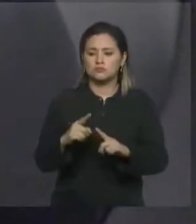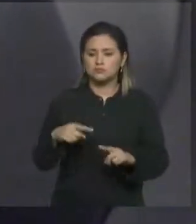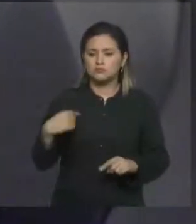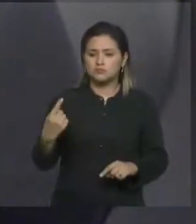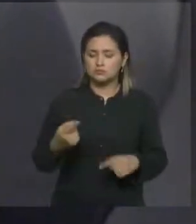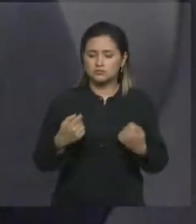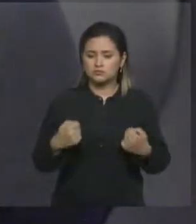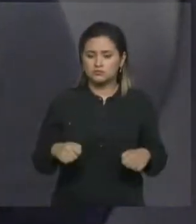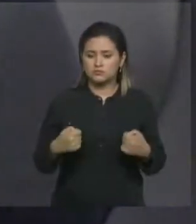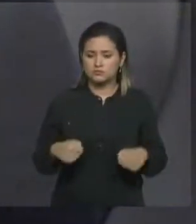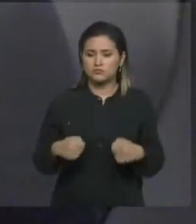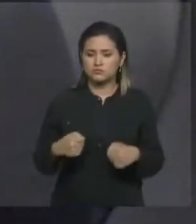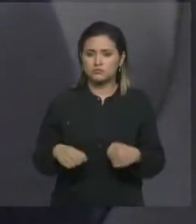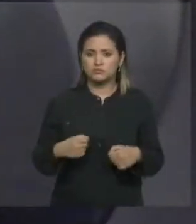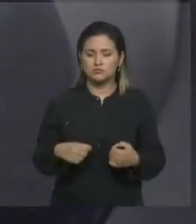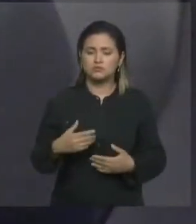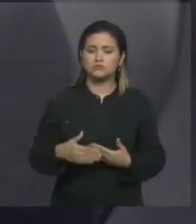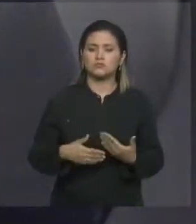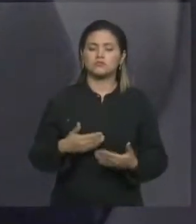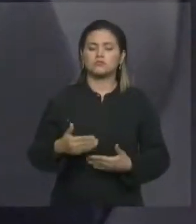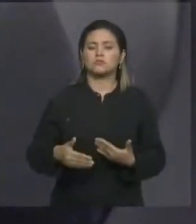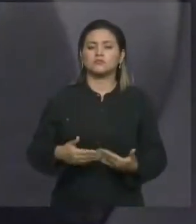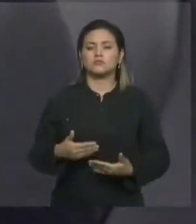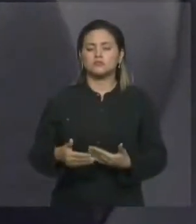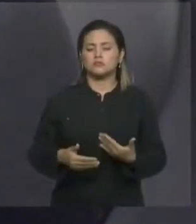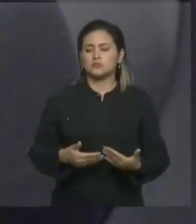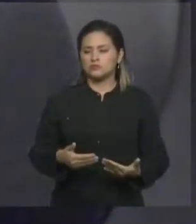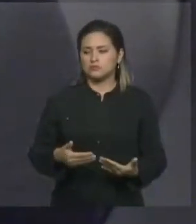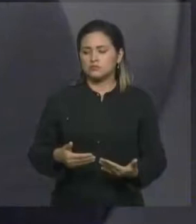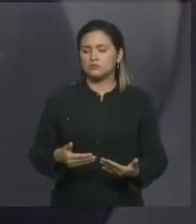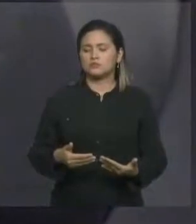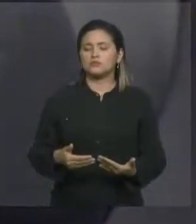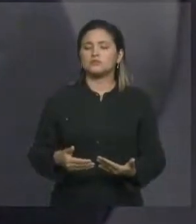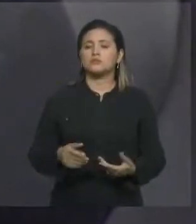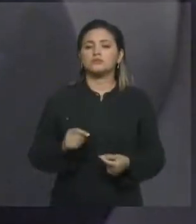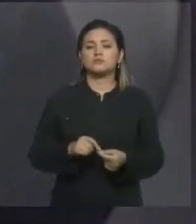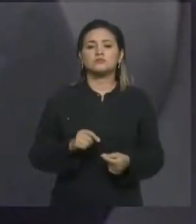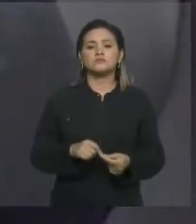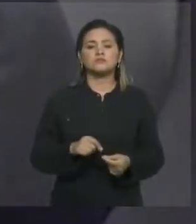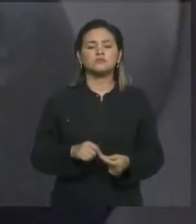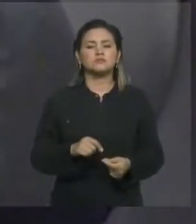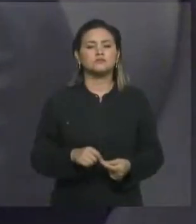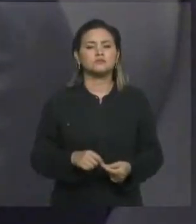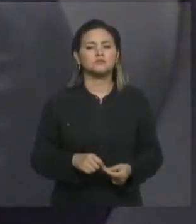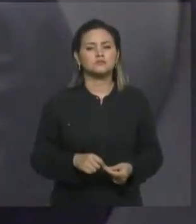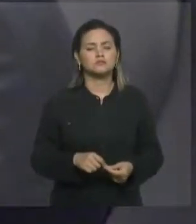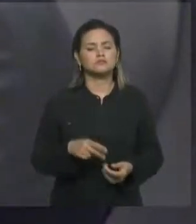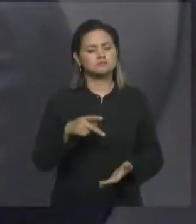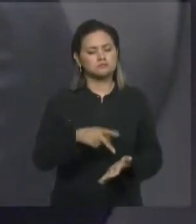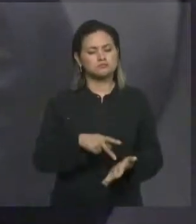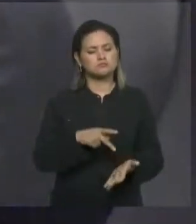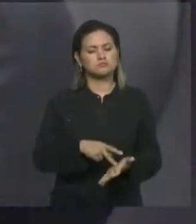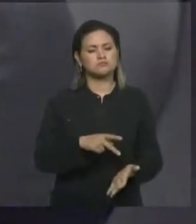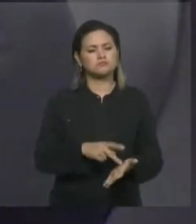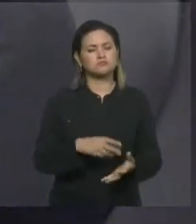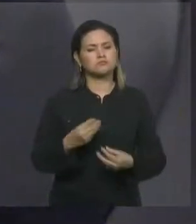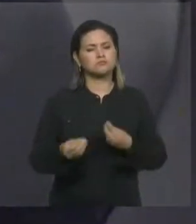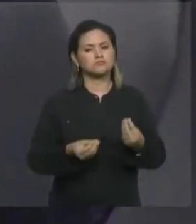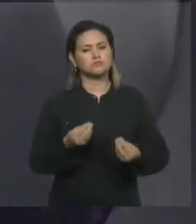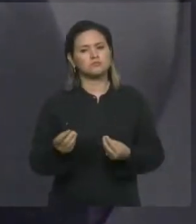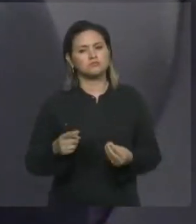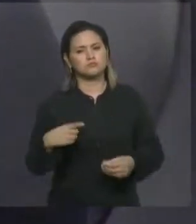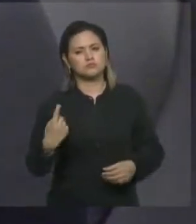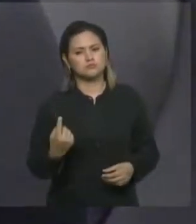que evoluir para a prática, para ver como nós vamos solucionar. A Comissão de Saúde nossa é uma